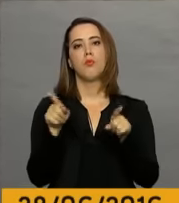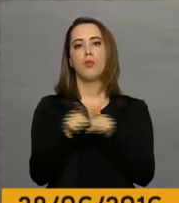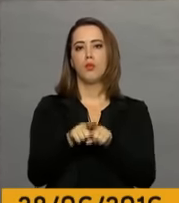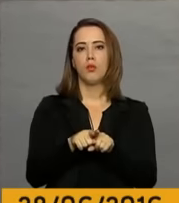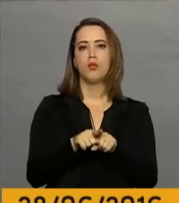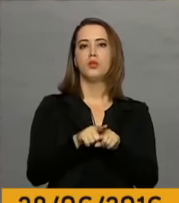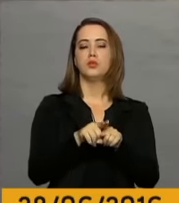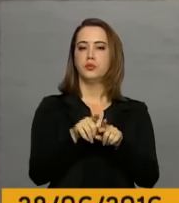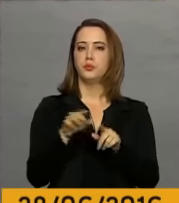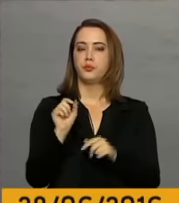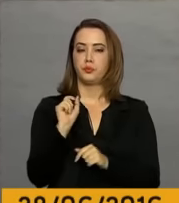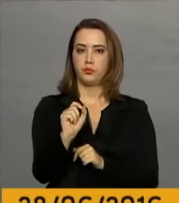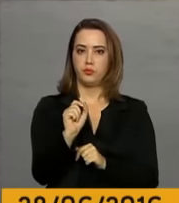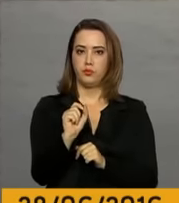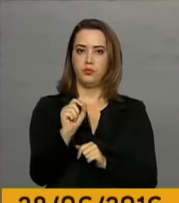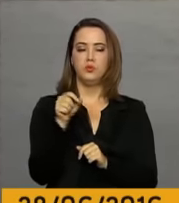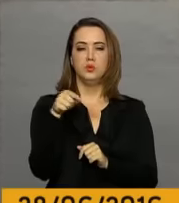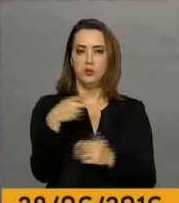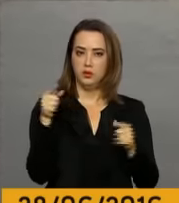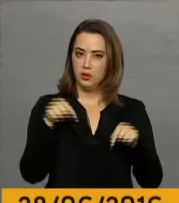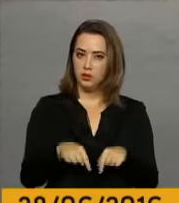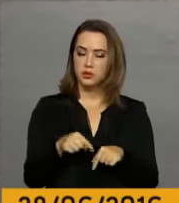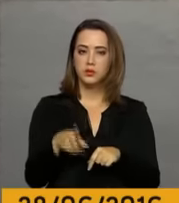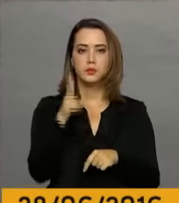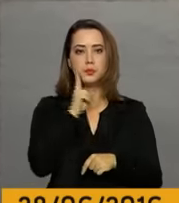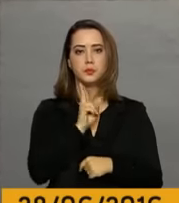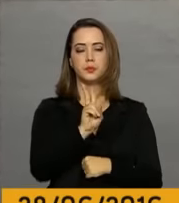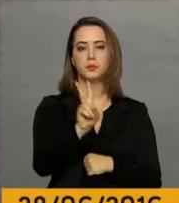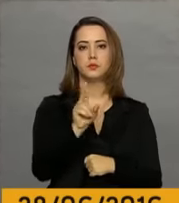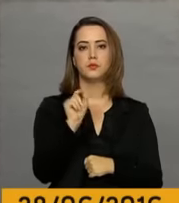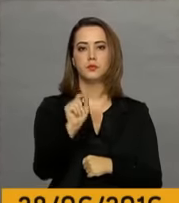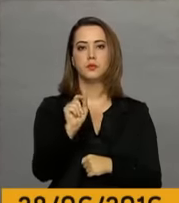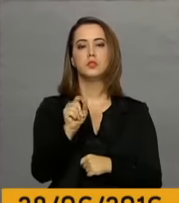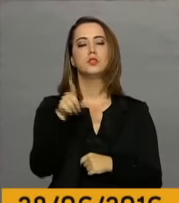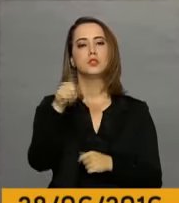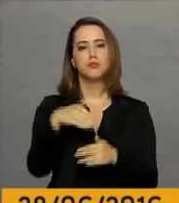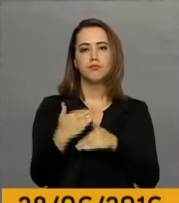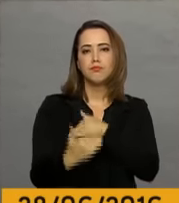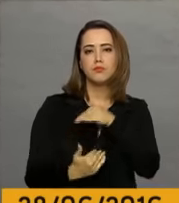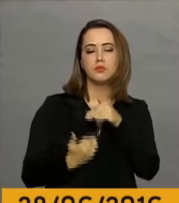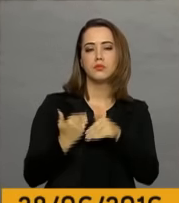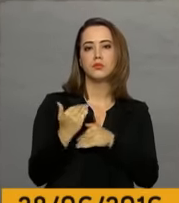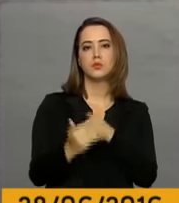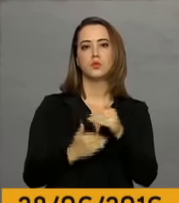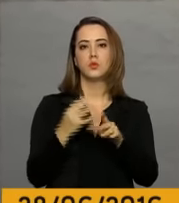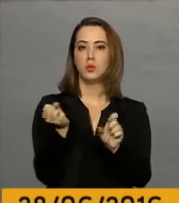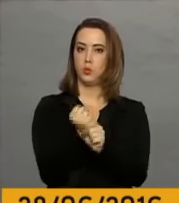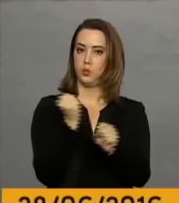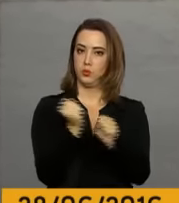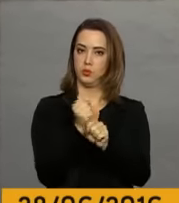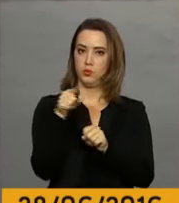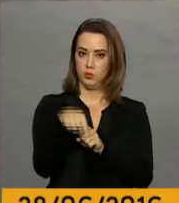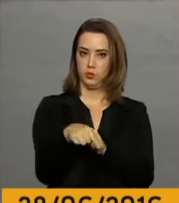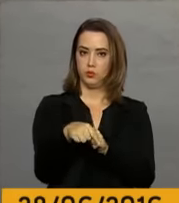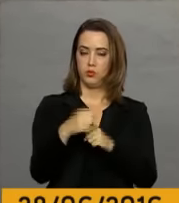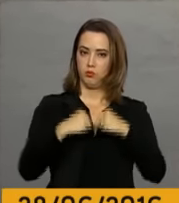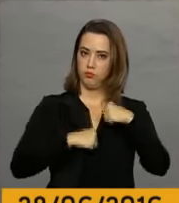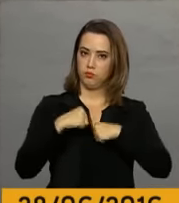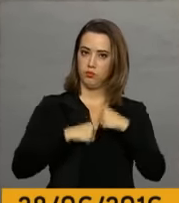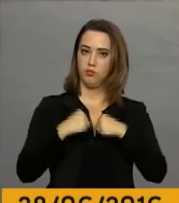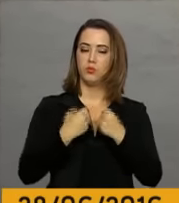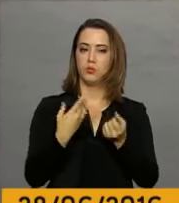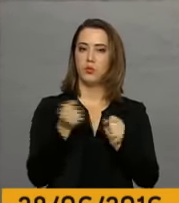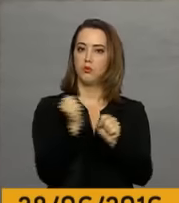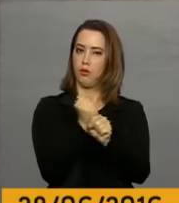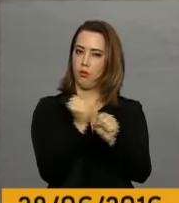Fraternidade Ora bem aqui o que verifiquei é que durante a construção da obra